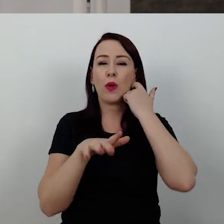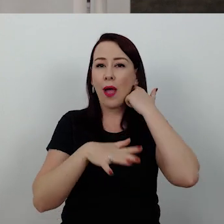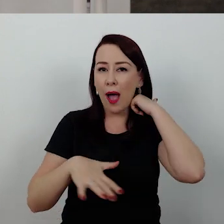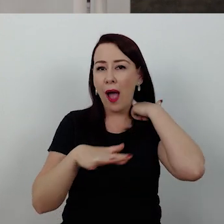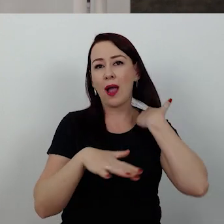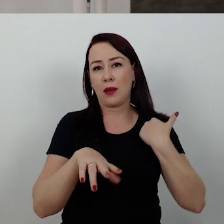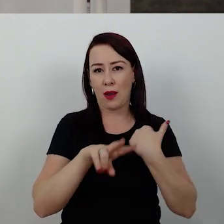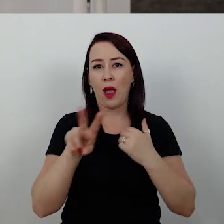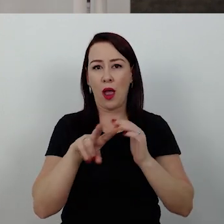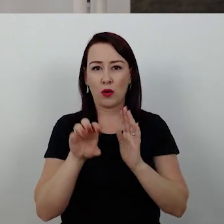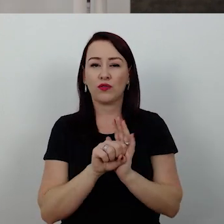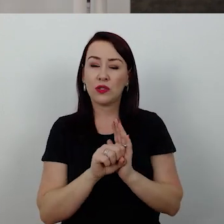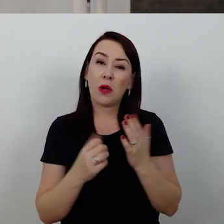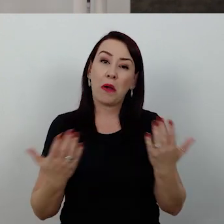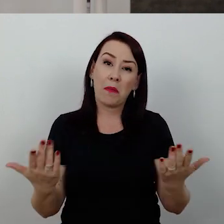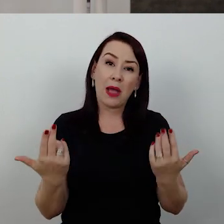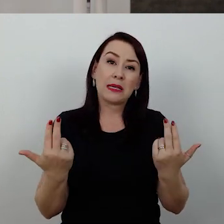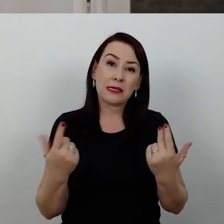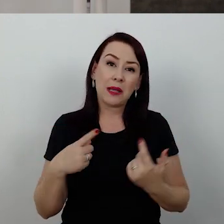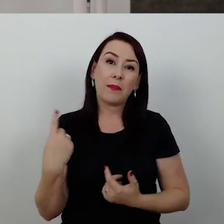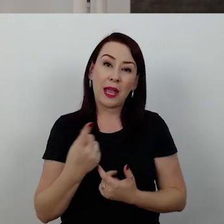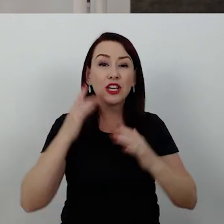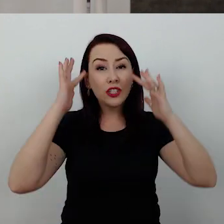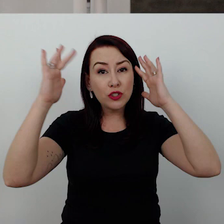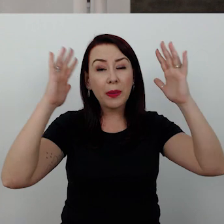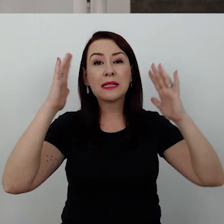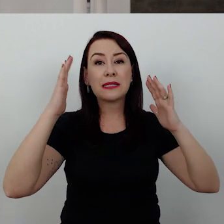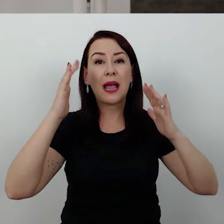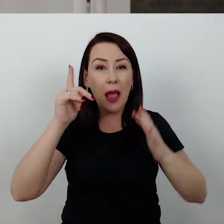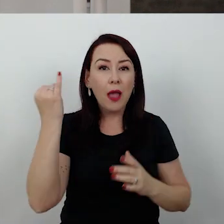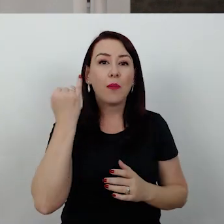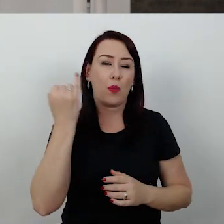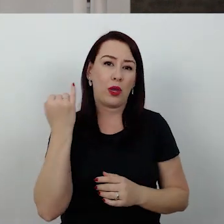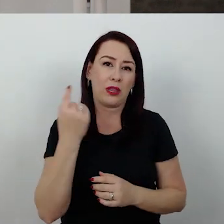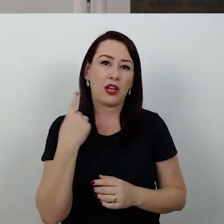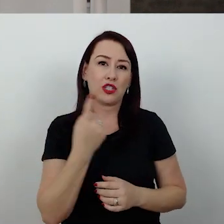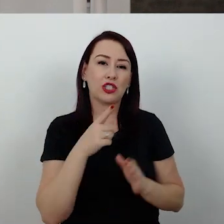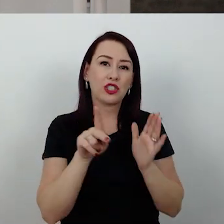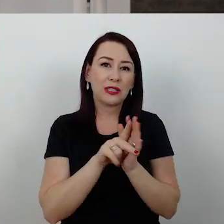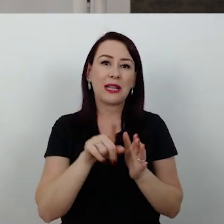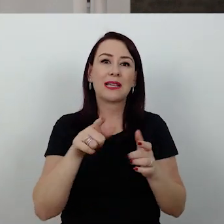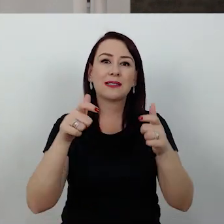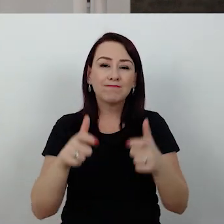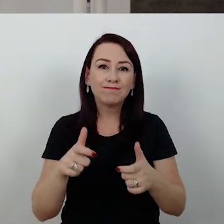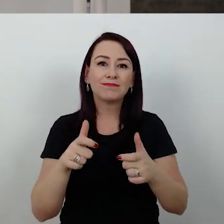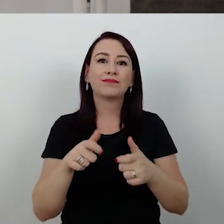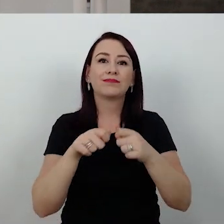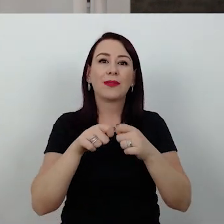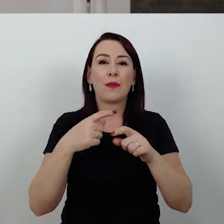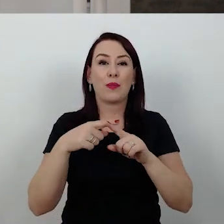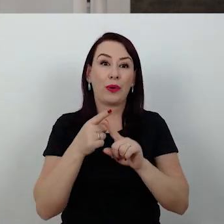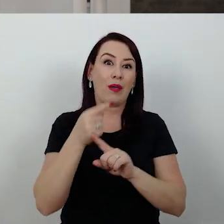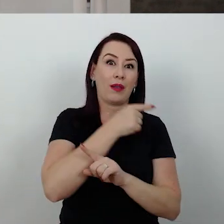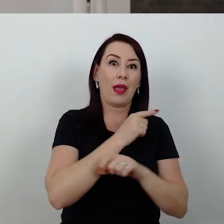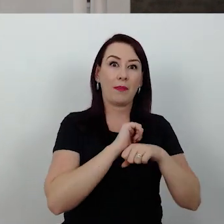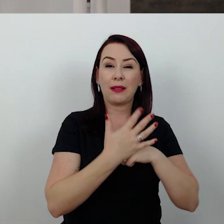setor do audiovisual, mas é pensar, né, eu acho que é importante ter esse lugar de ecoar esse recurso para esse setor que sofreu